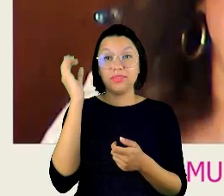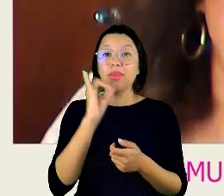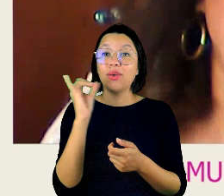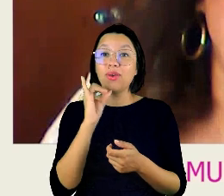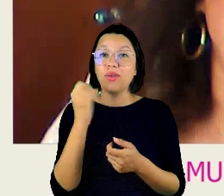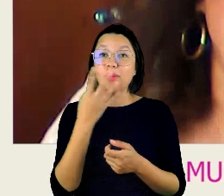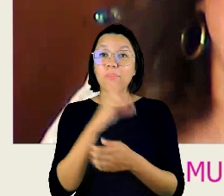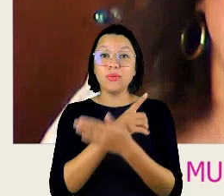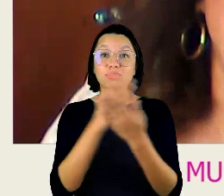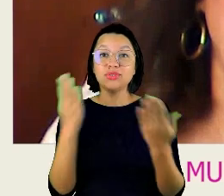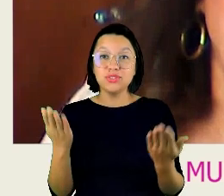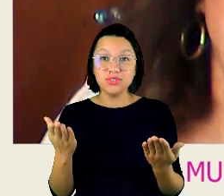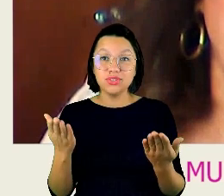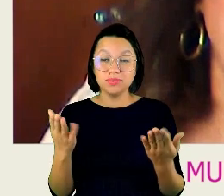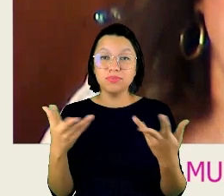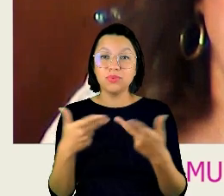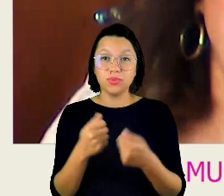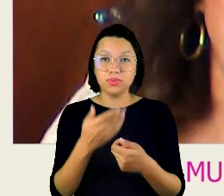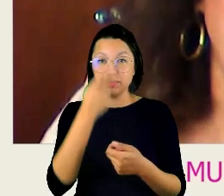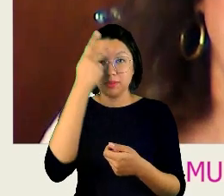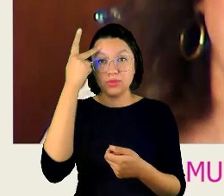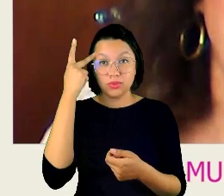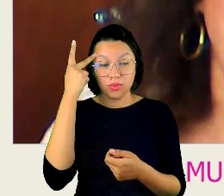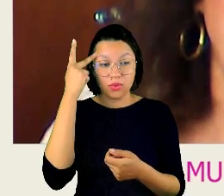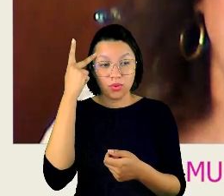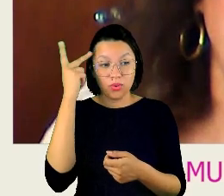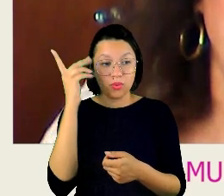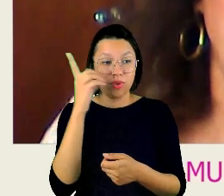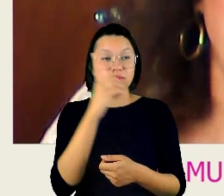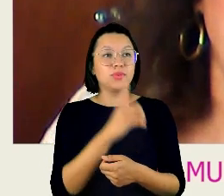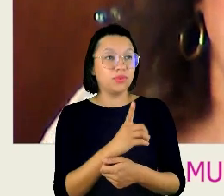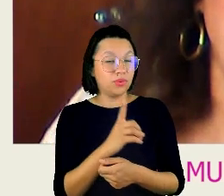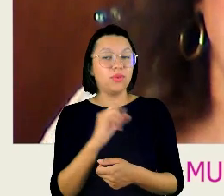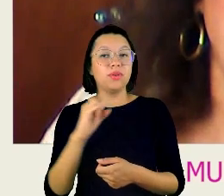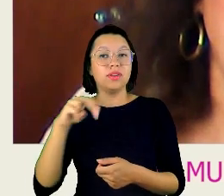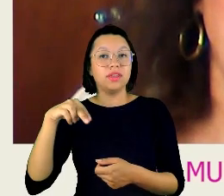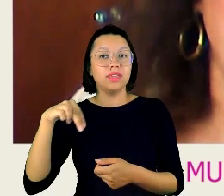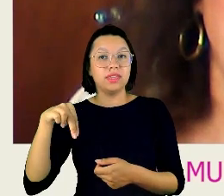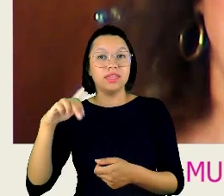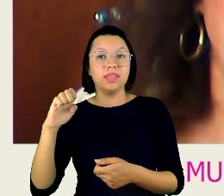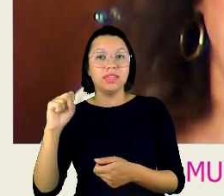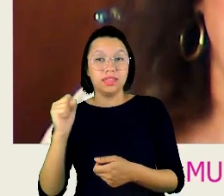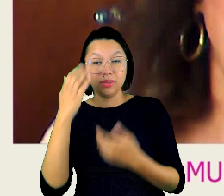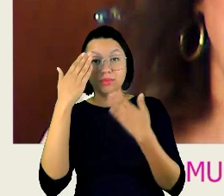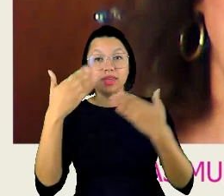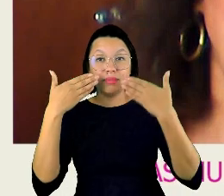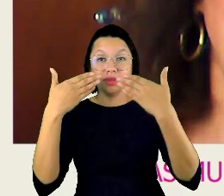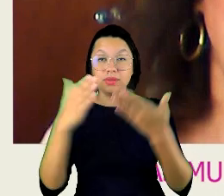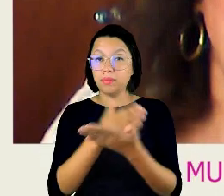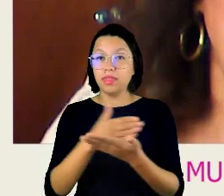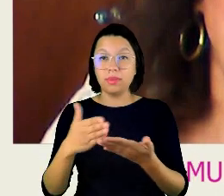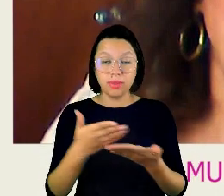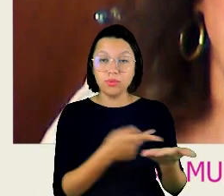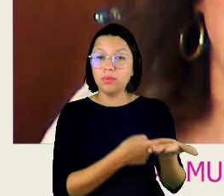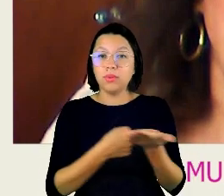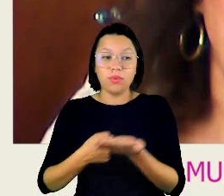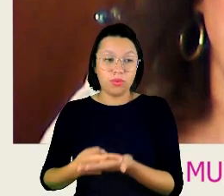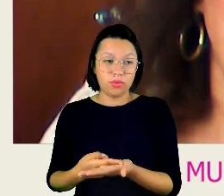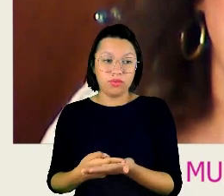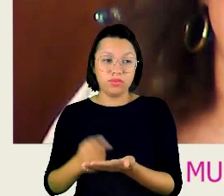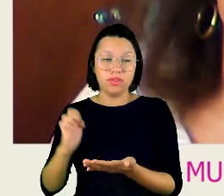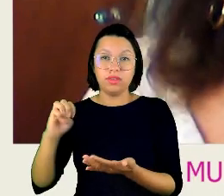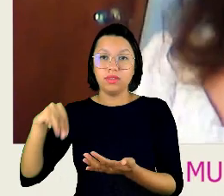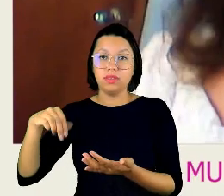Olá, bom dia a todas as pessoas. Doutora Inês, muito obrigado pela apresentação, pela essa abertura, pelo convite.